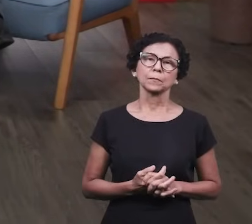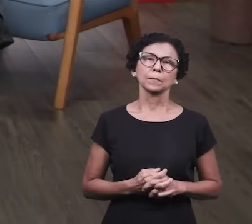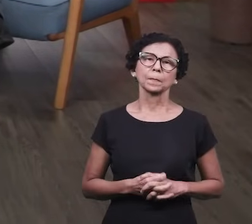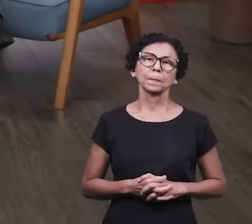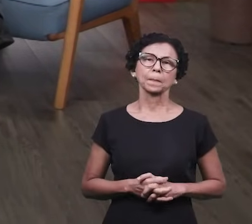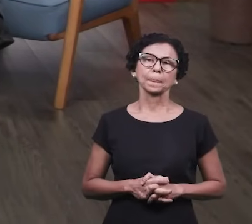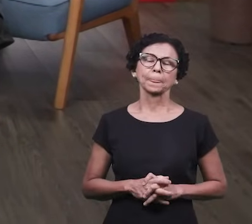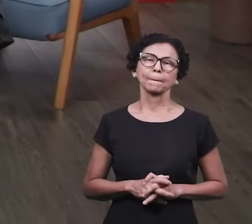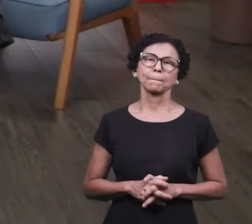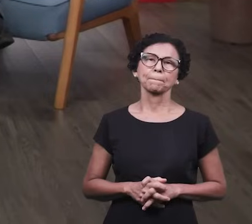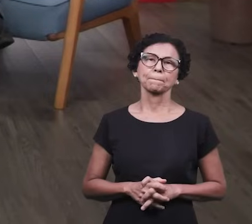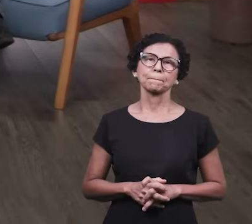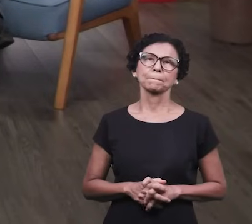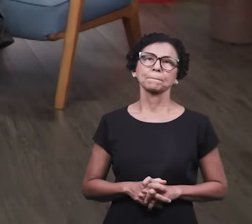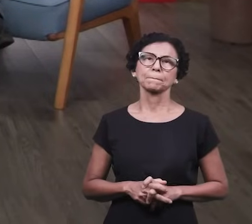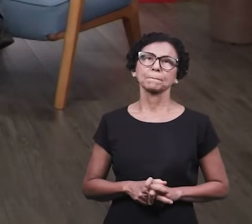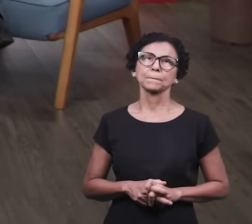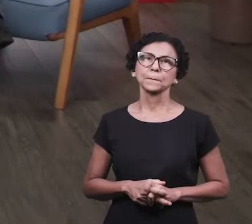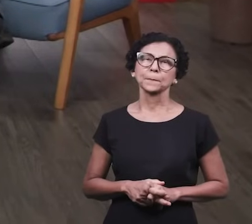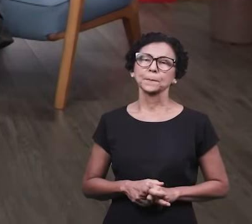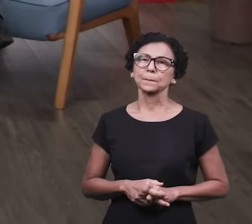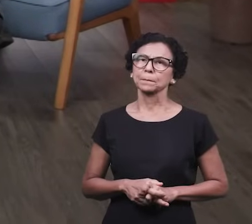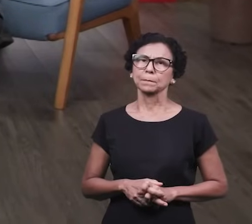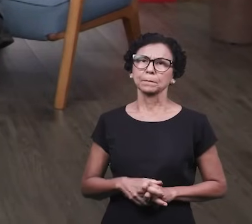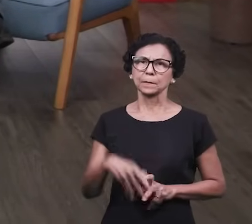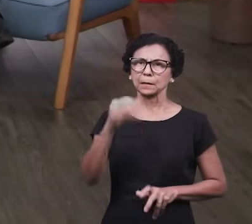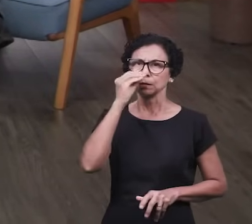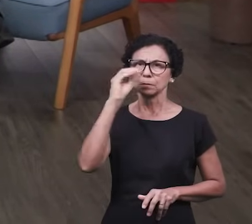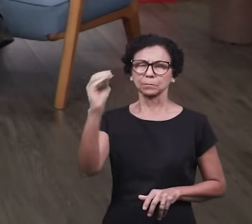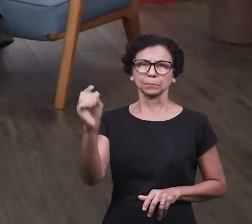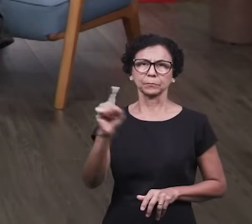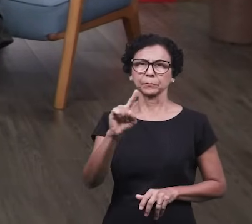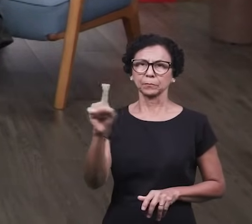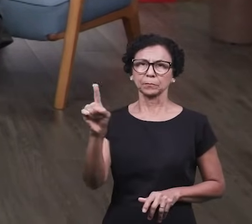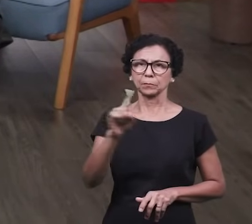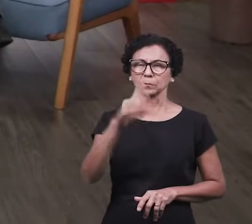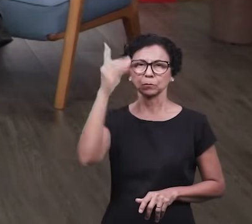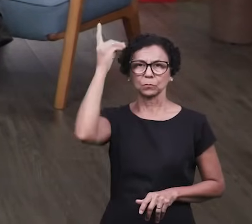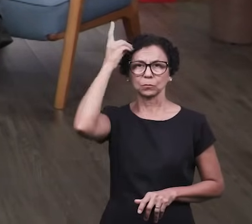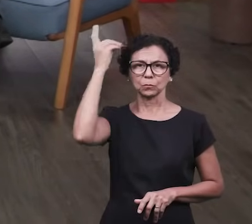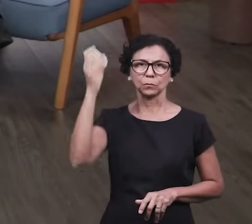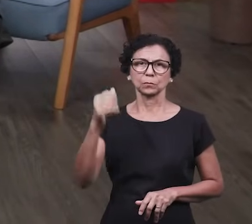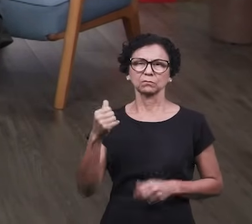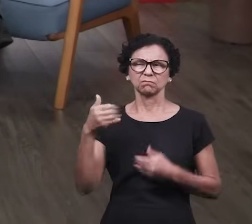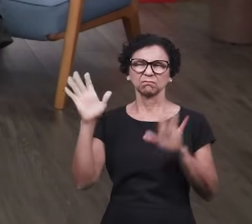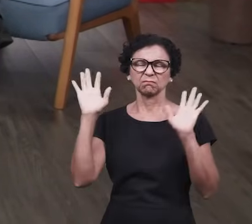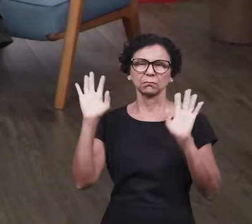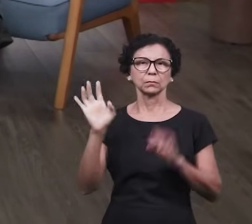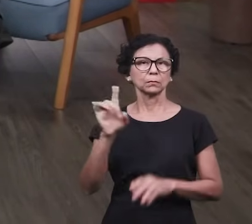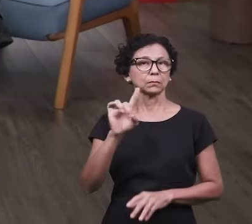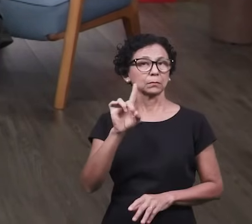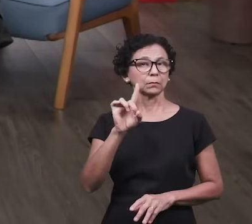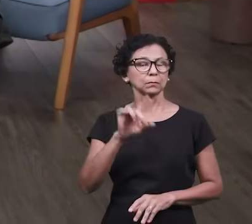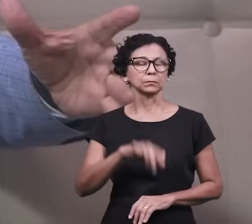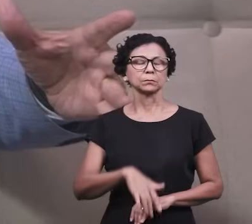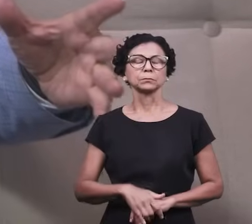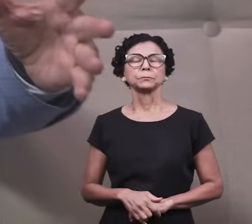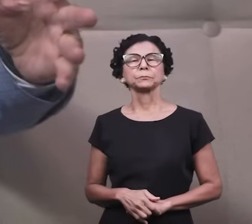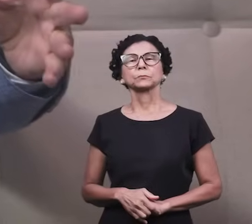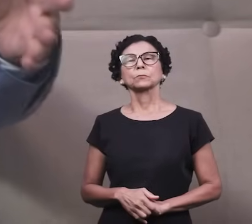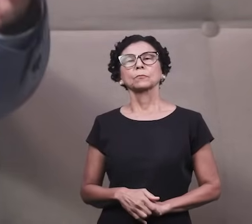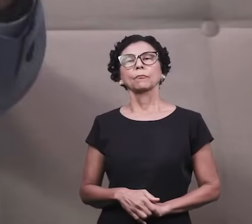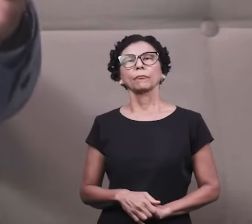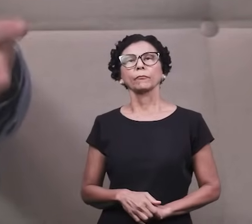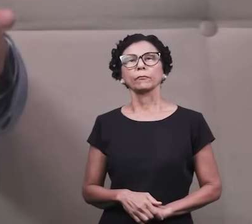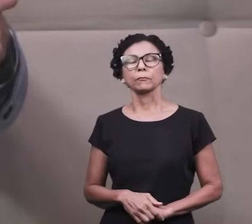desejo, a orientação é que não se ignore isso, não se deixe para lá,